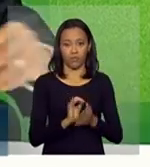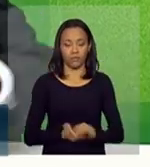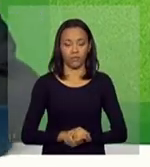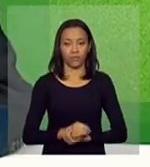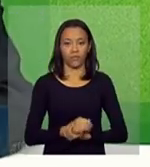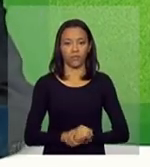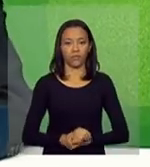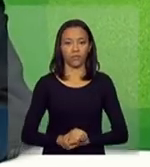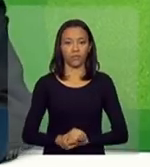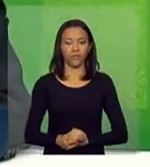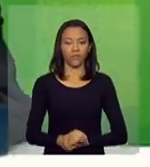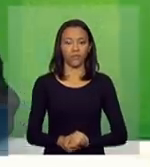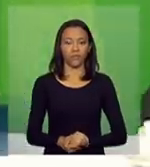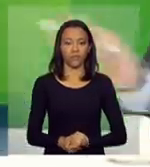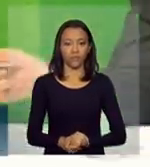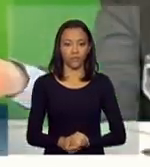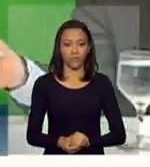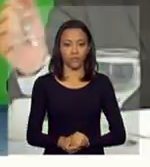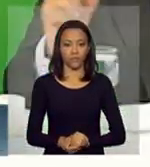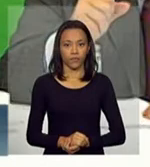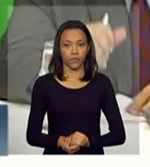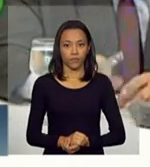Fala sobre essa.